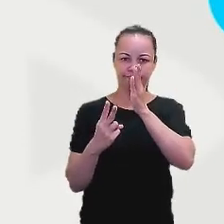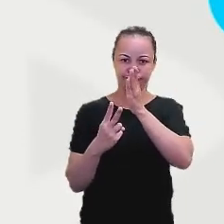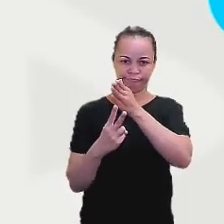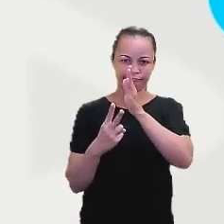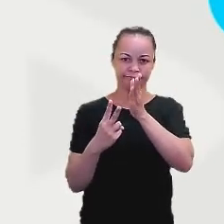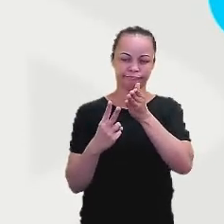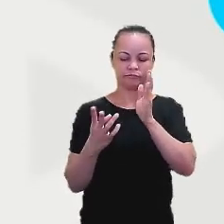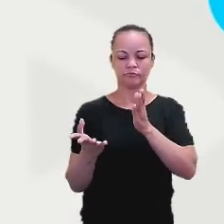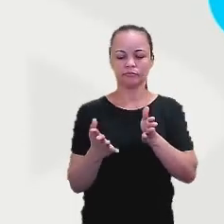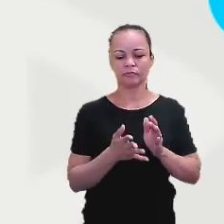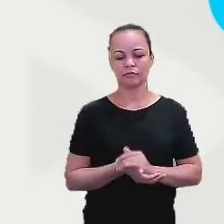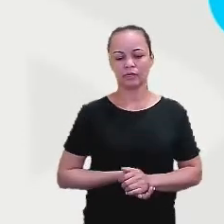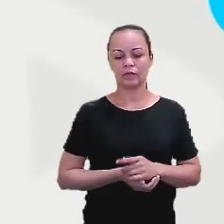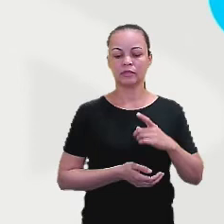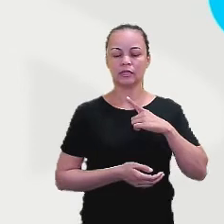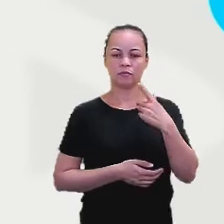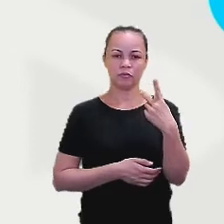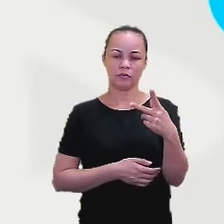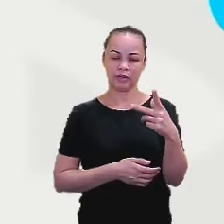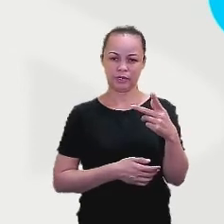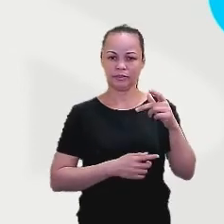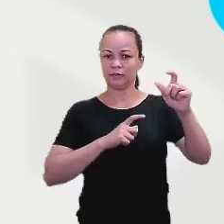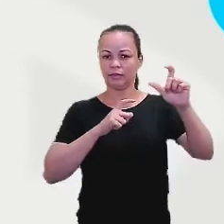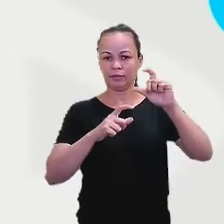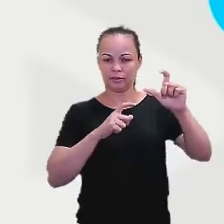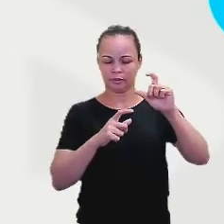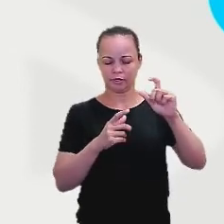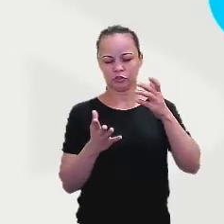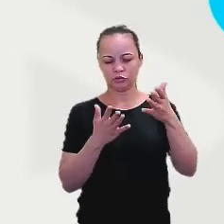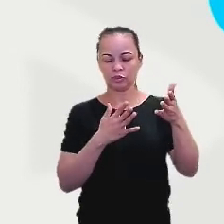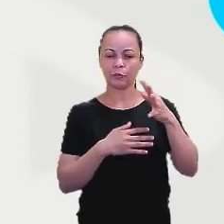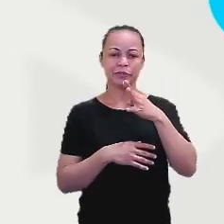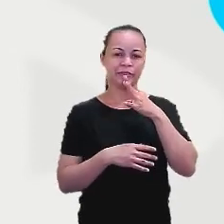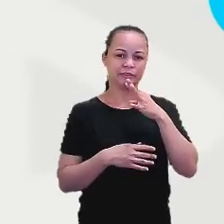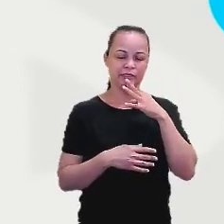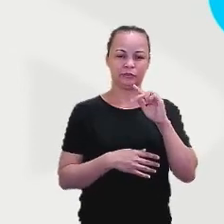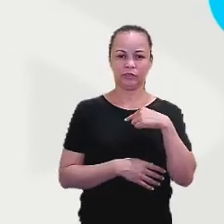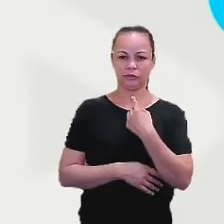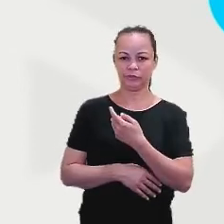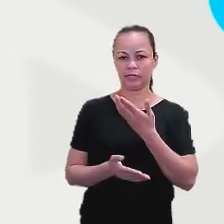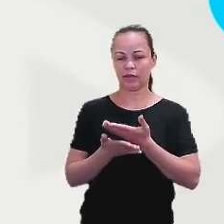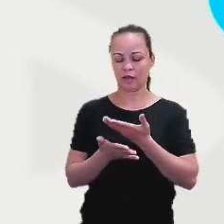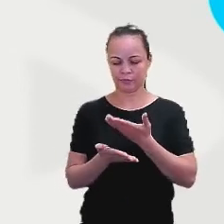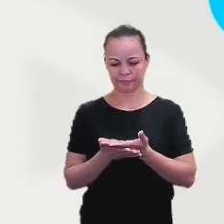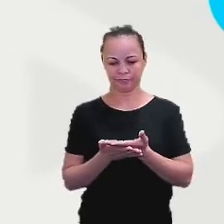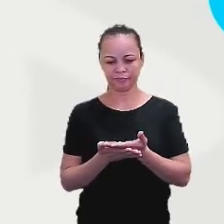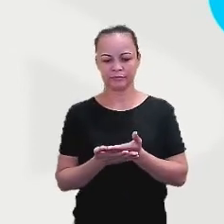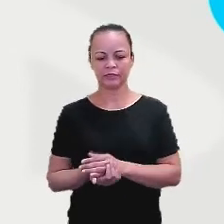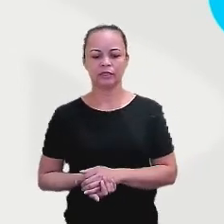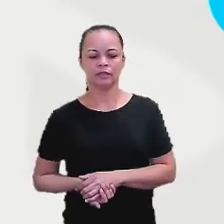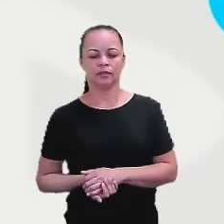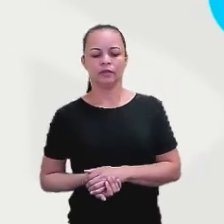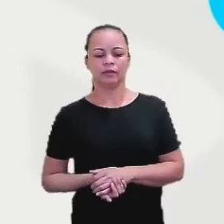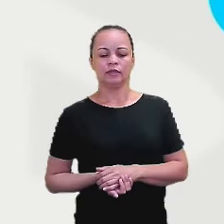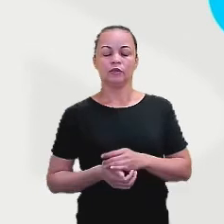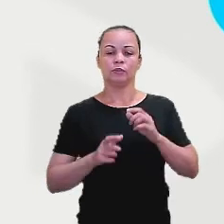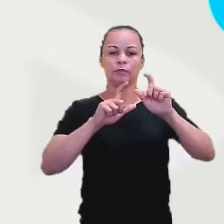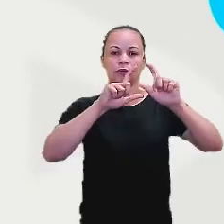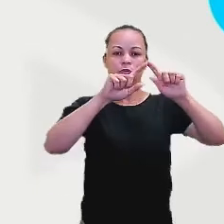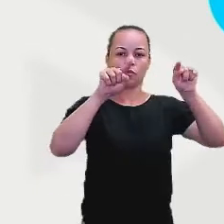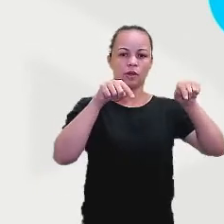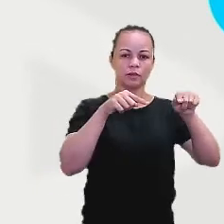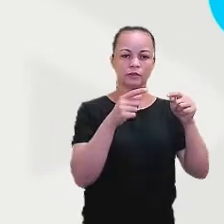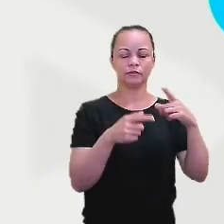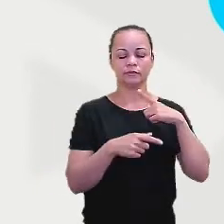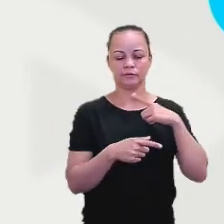Temos aqui esse gênero bastante conhecido, bastante trabalhado nas nossas aulas, que é a tirinha. E no primeiro quadrinho temos: o